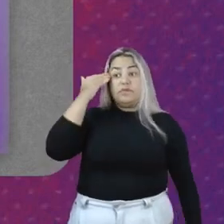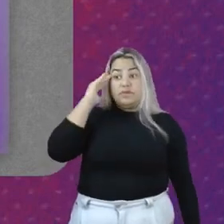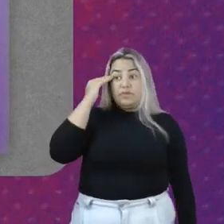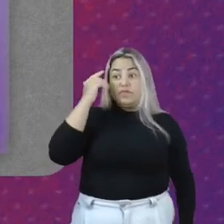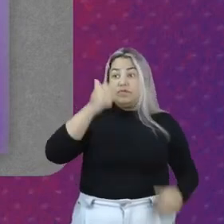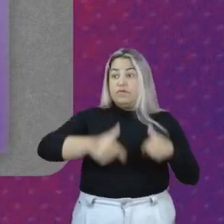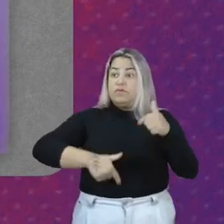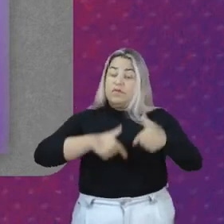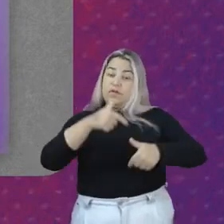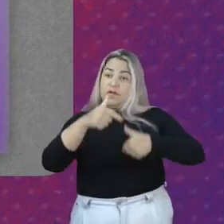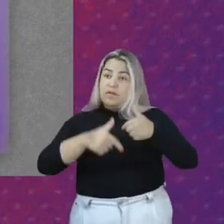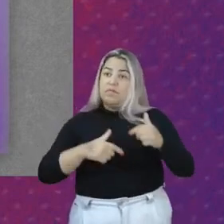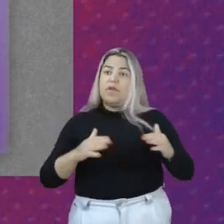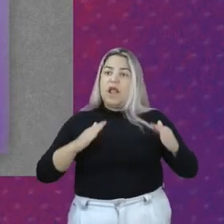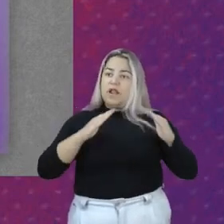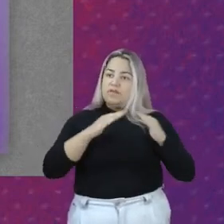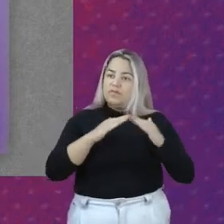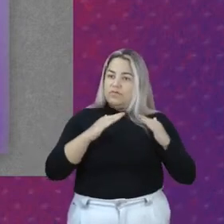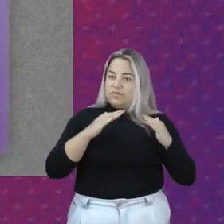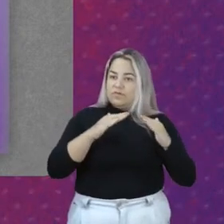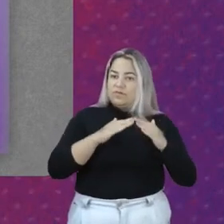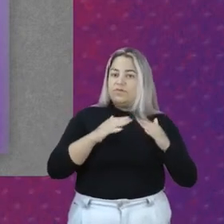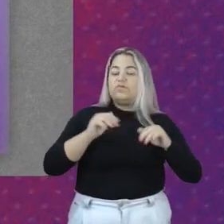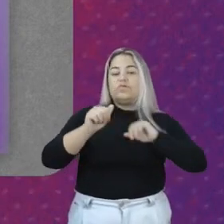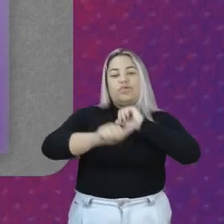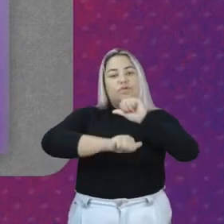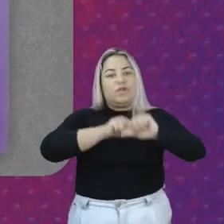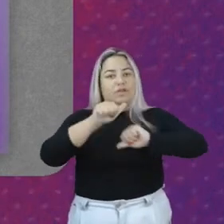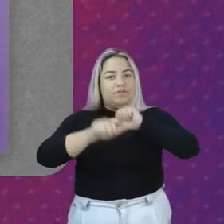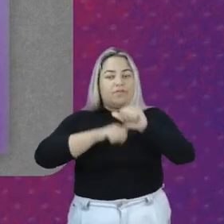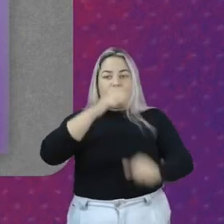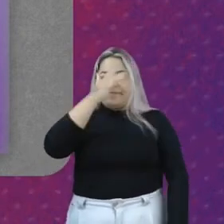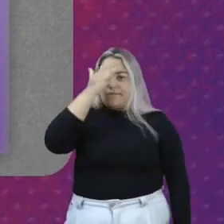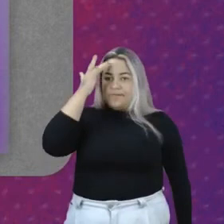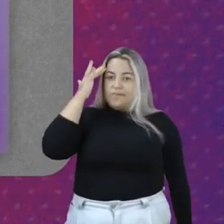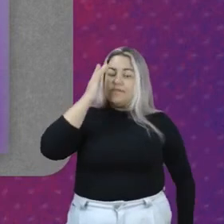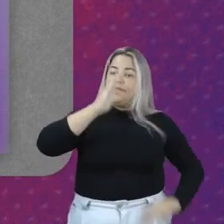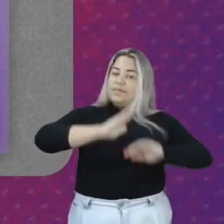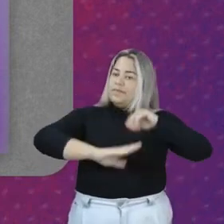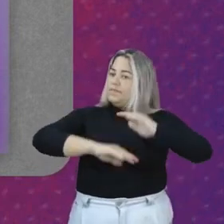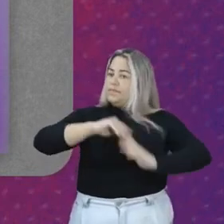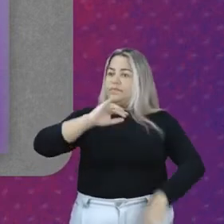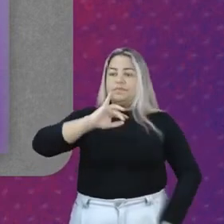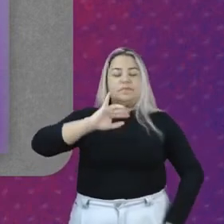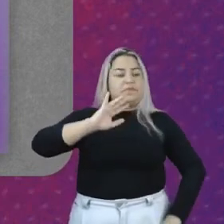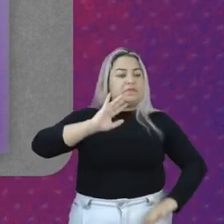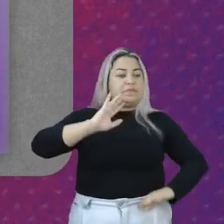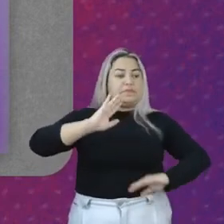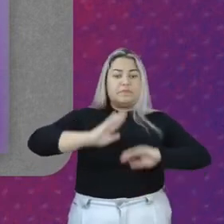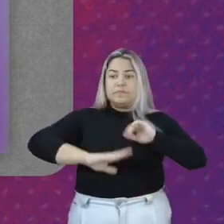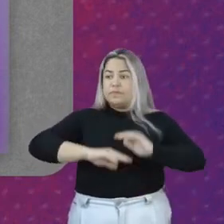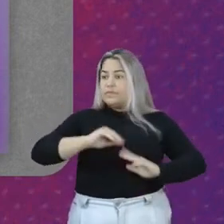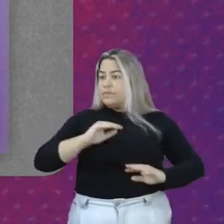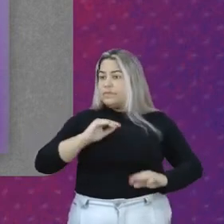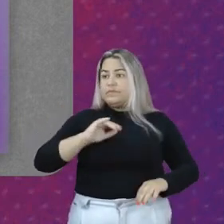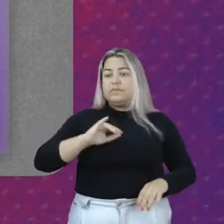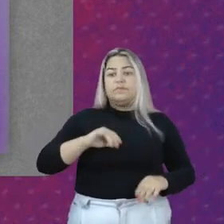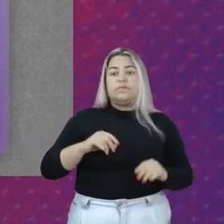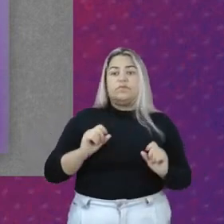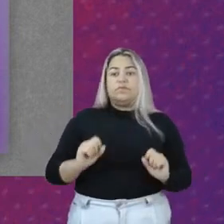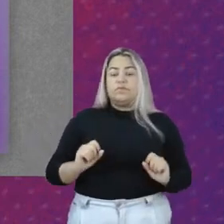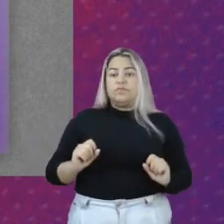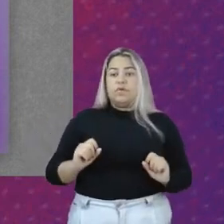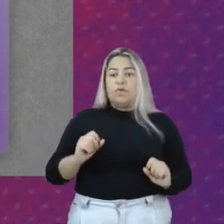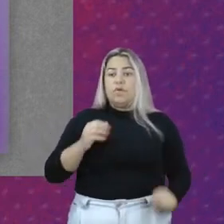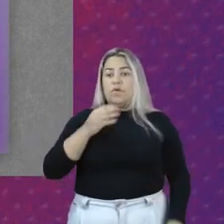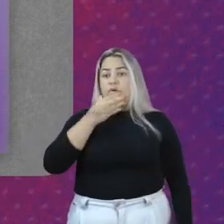trabalhos domésticos tornam as pessoas funcionais, independente de sexo, né? Então, o meu